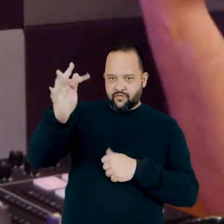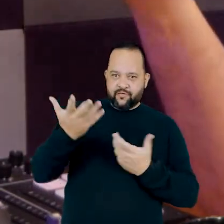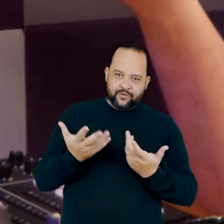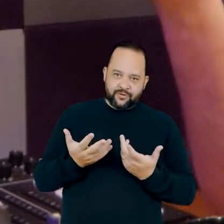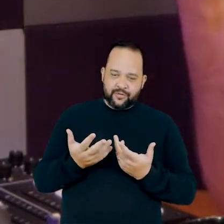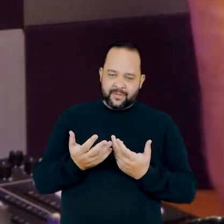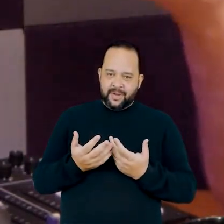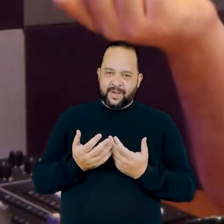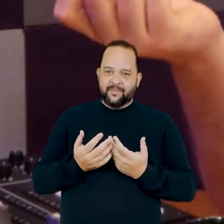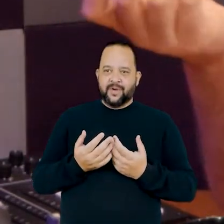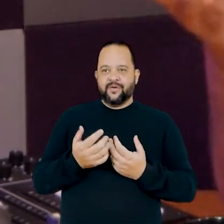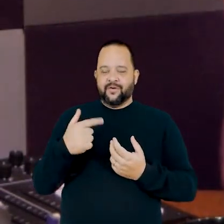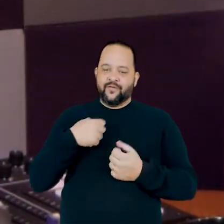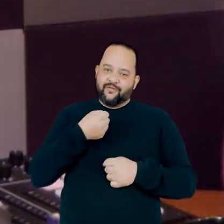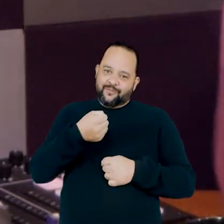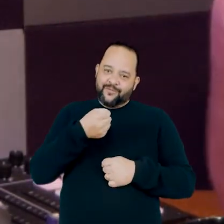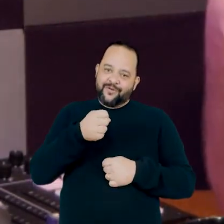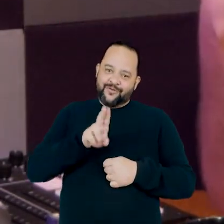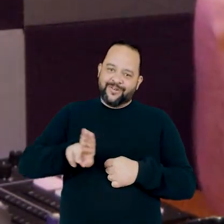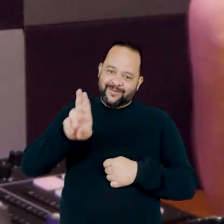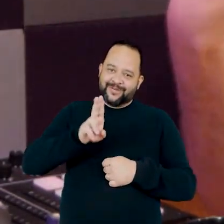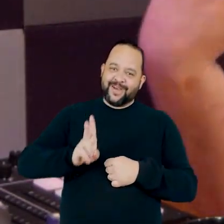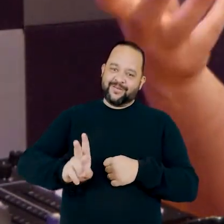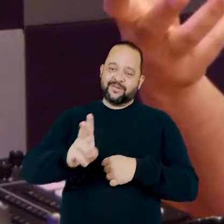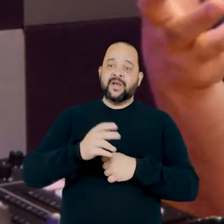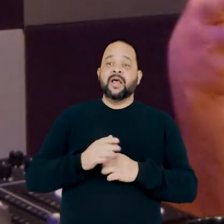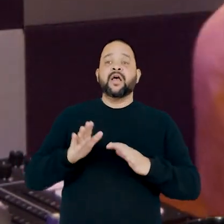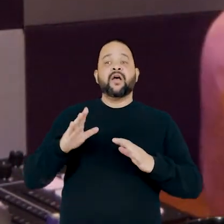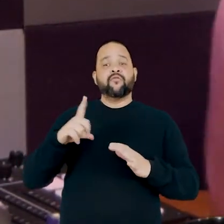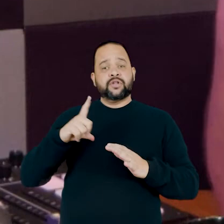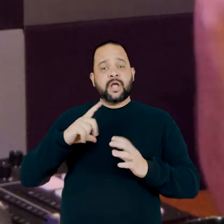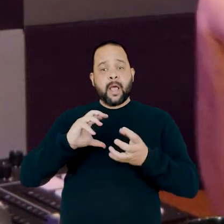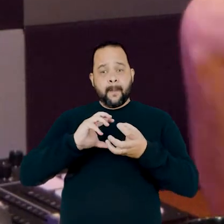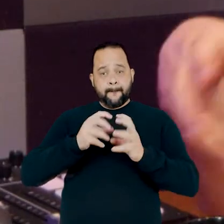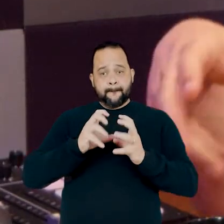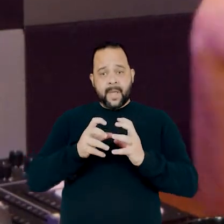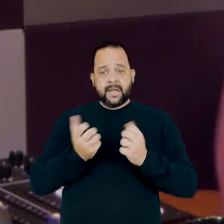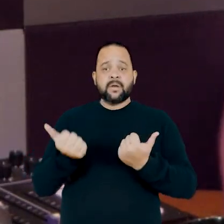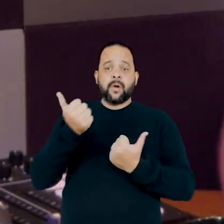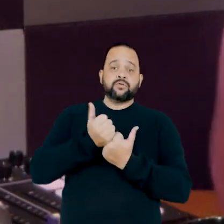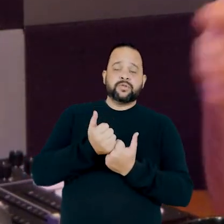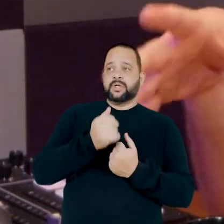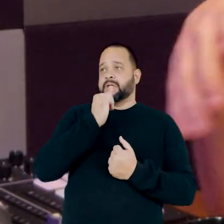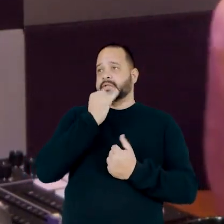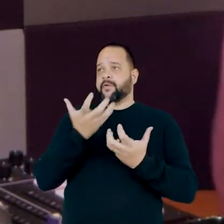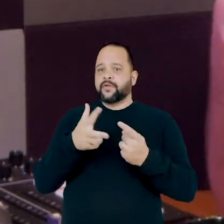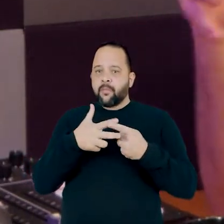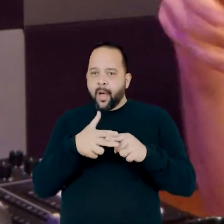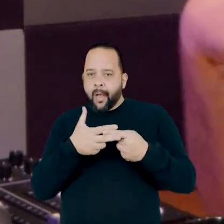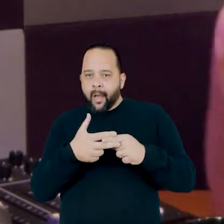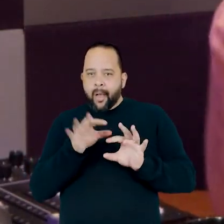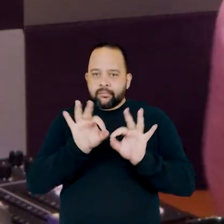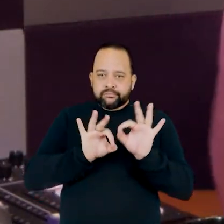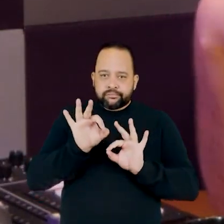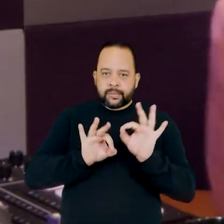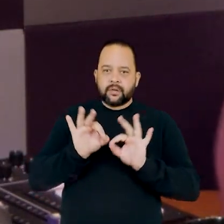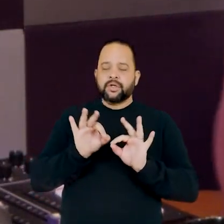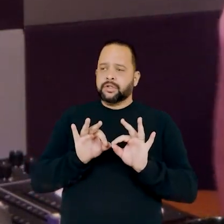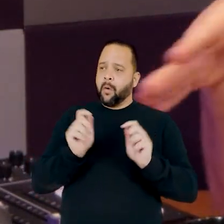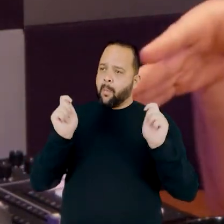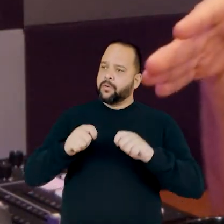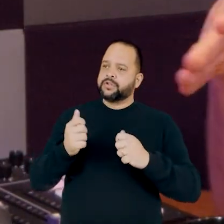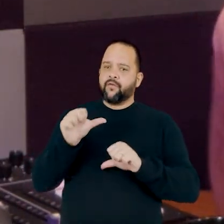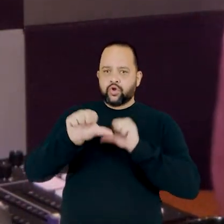SM7B vai continuar em linha, né? Mas eu vou conseguir ter peça de reposição pra eles, falar, não, eu quero fazer uma manutenção, fazer reposição, sei lá, de alguma peça,